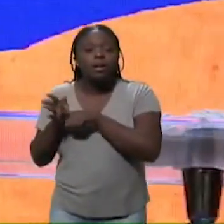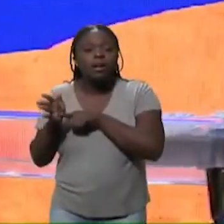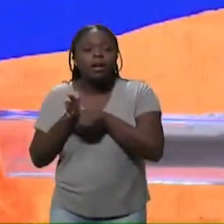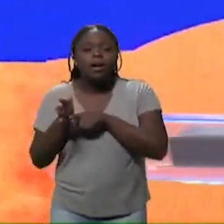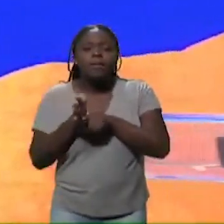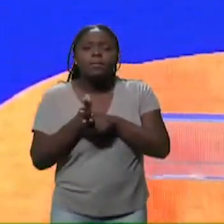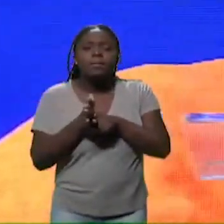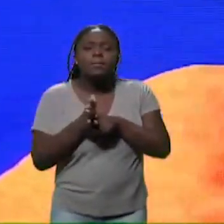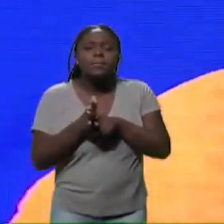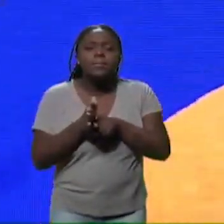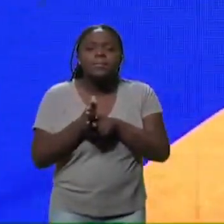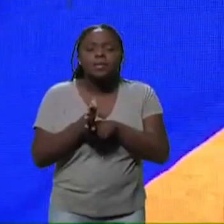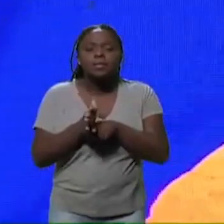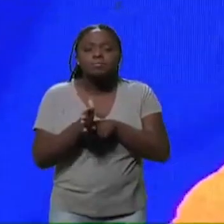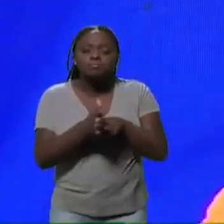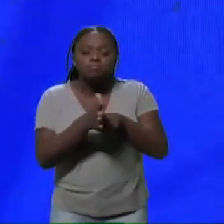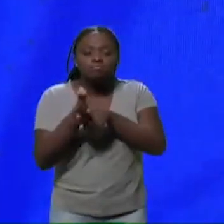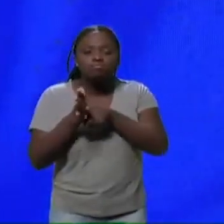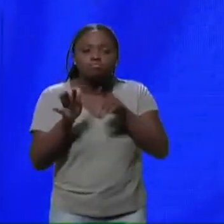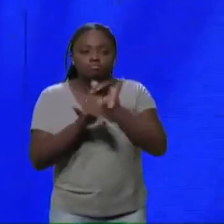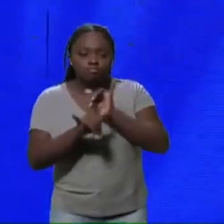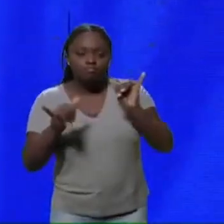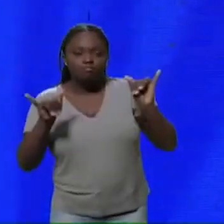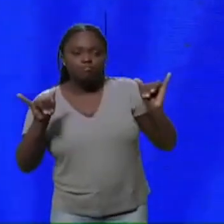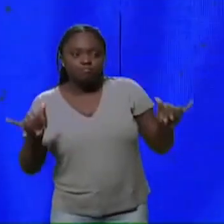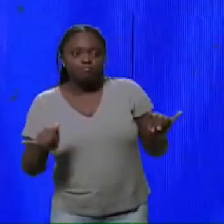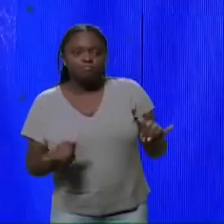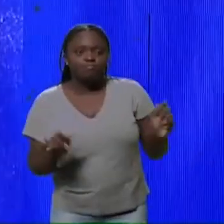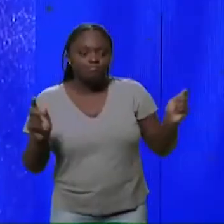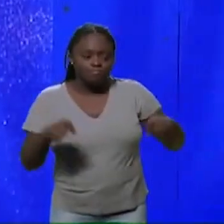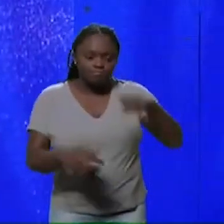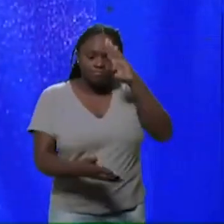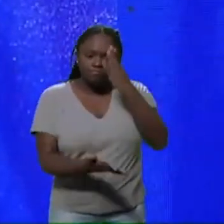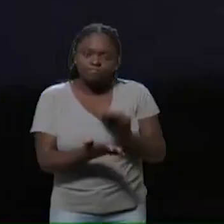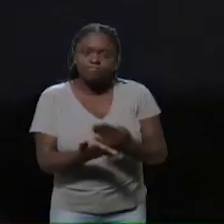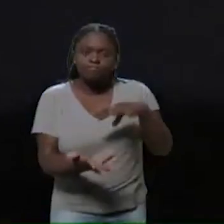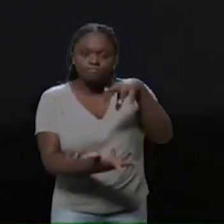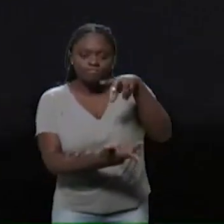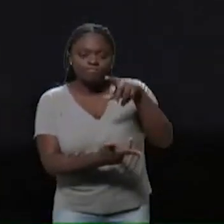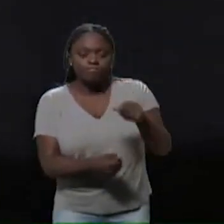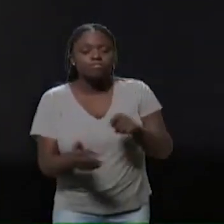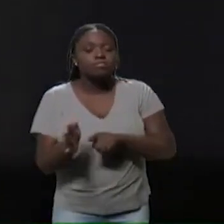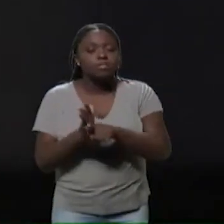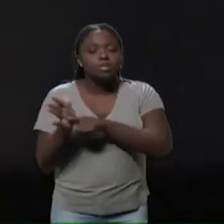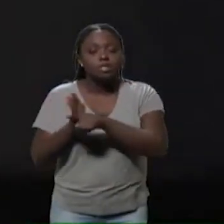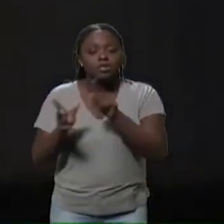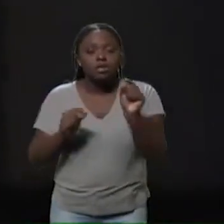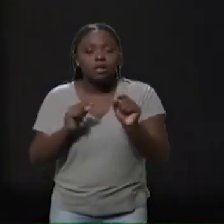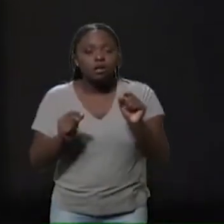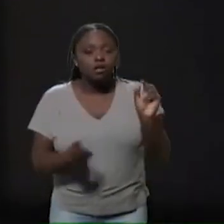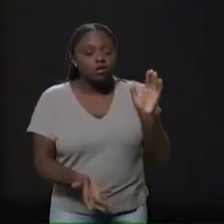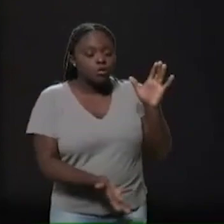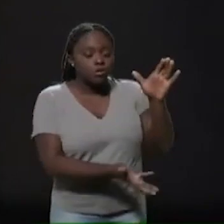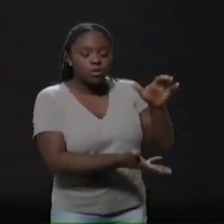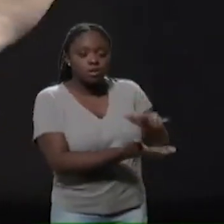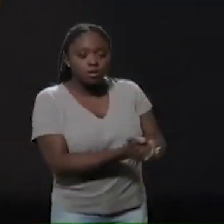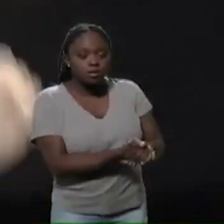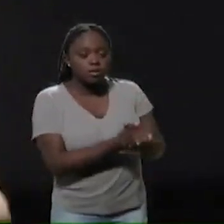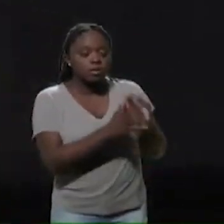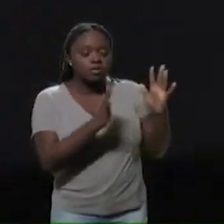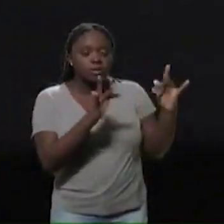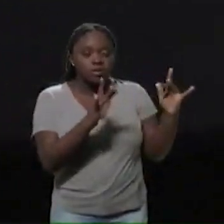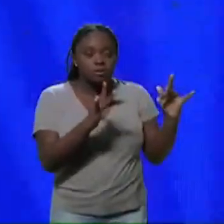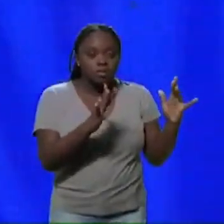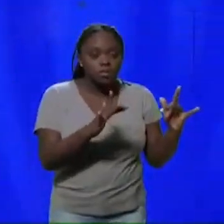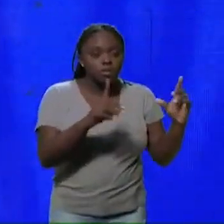das mais confiáveis fontes de informação do mundo. A pesquisa é: está caindo o número de casamentos e namoro